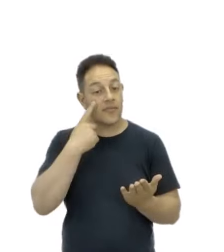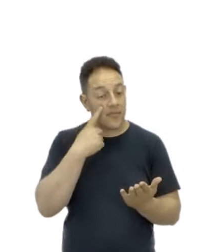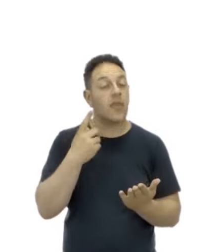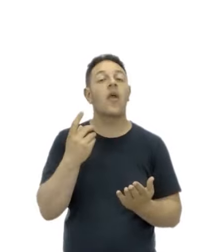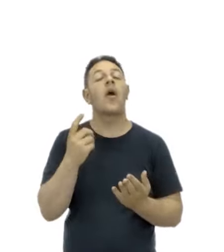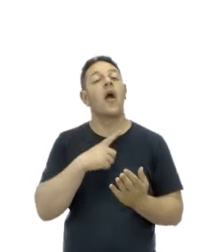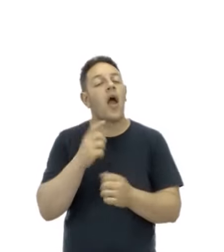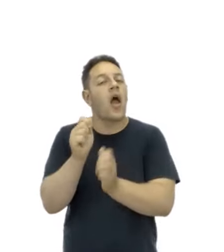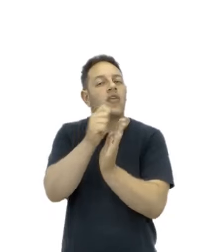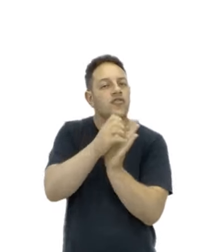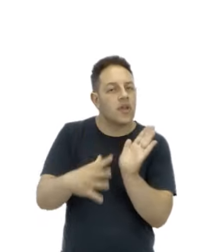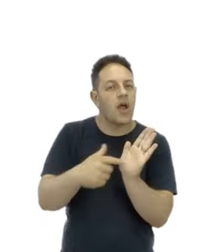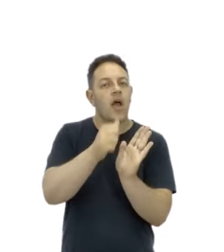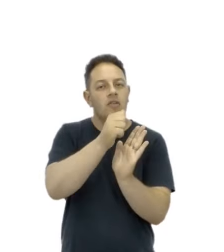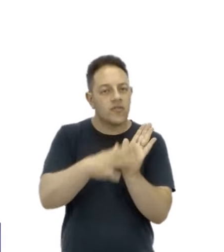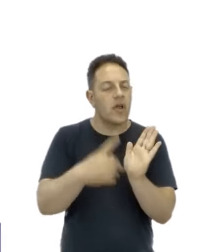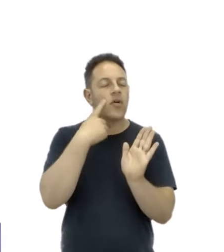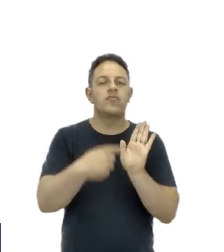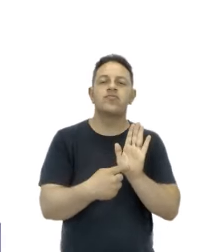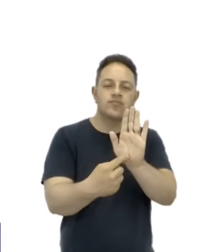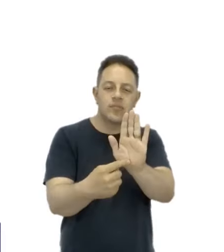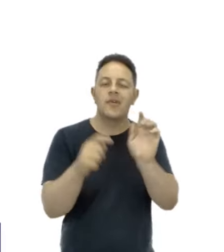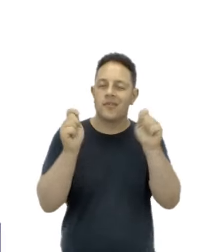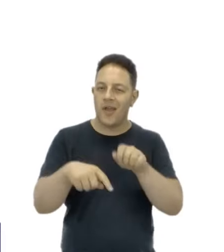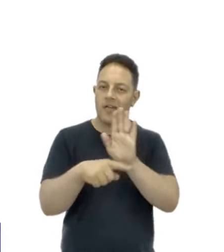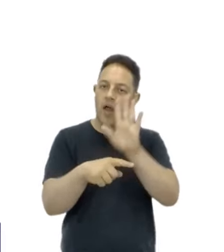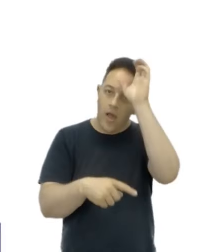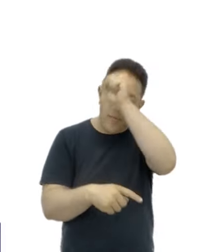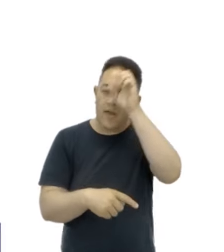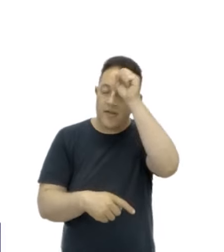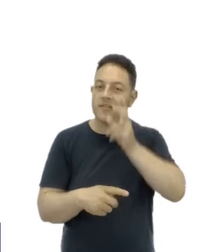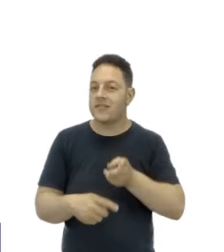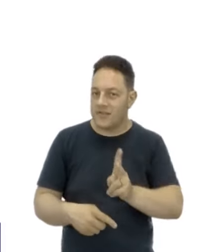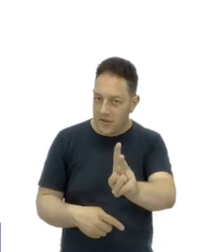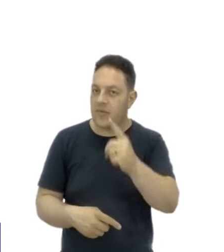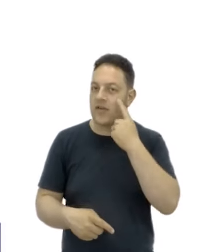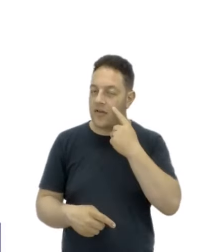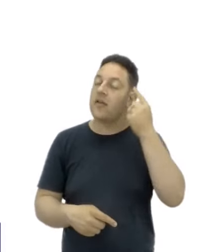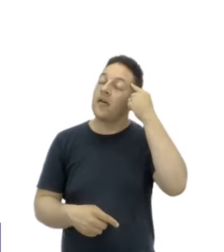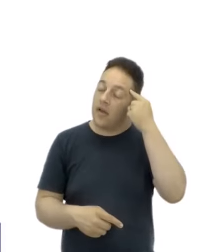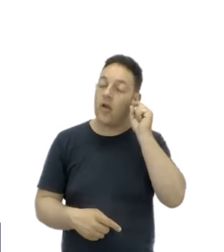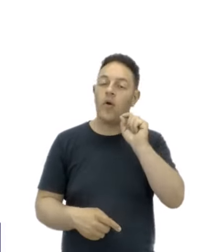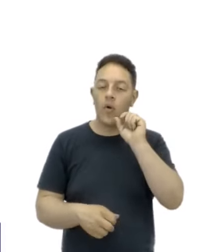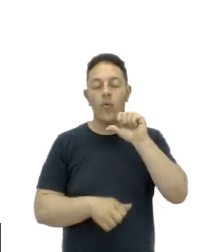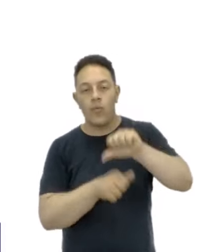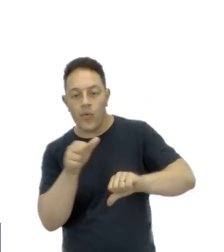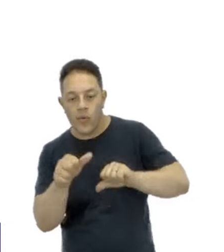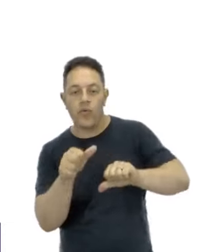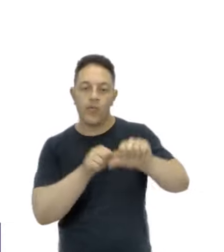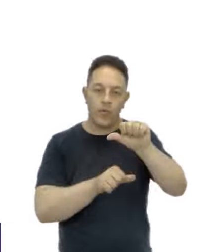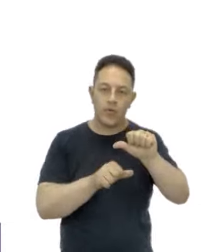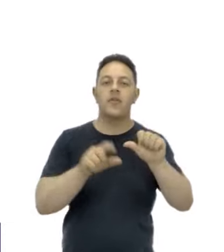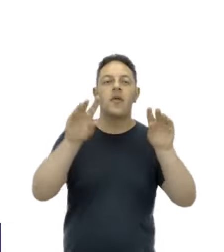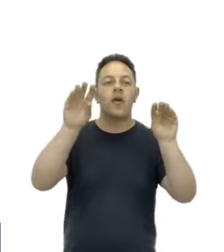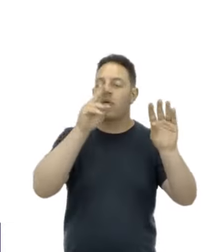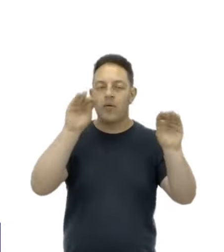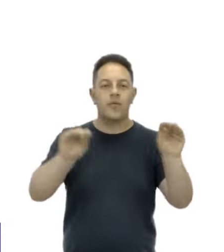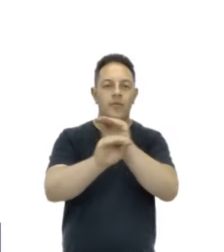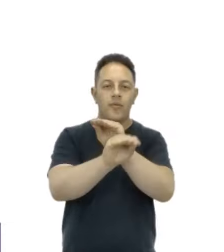algumas atividades que estão presentes no material Aprender Sempre, tendo em vista sempre a mudança do lugar da